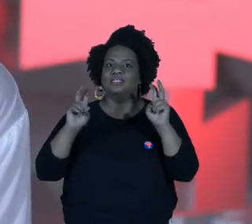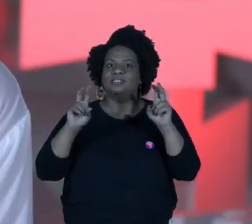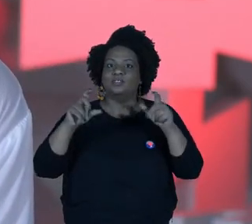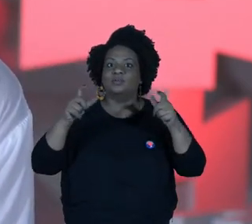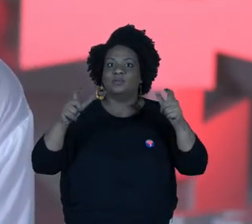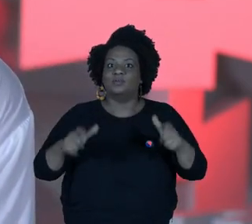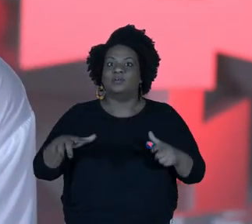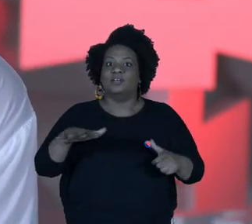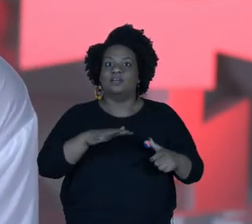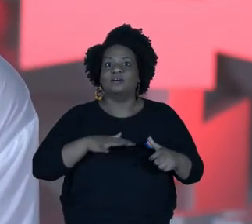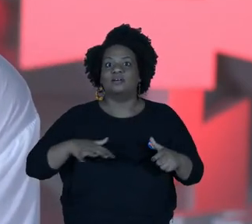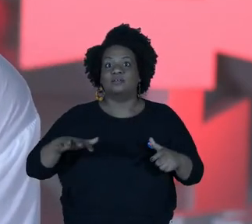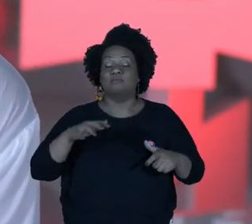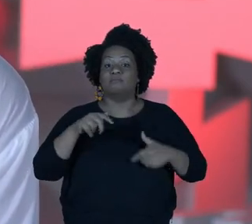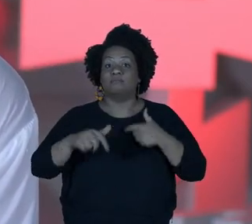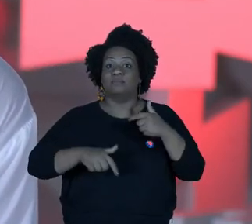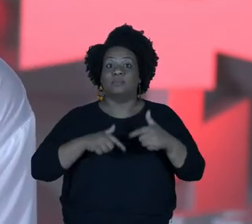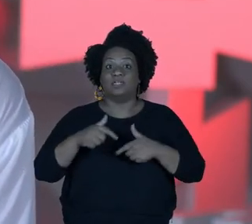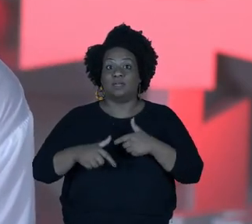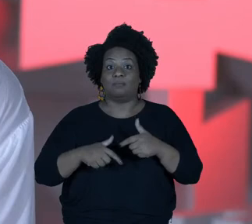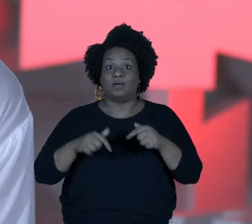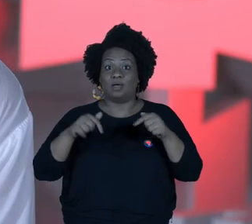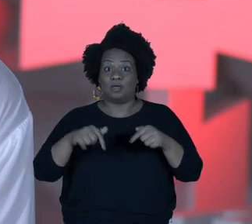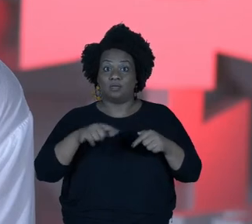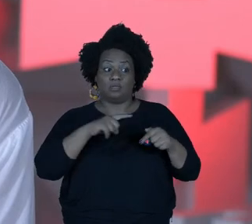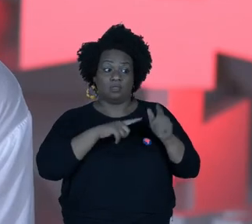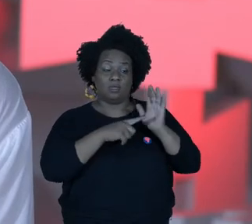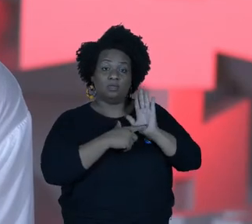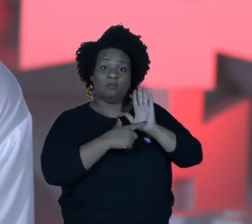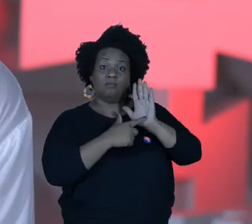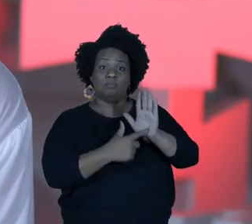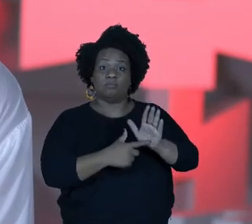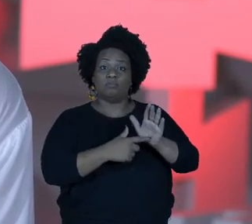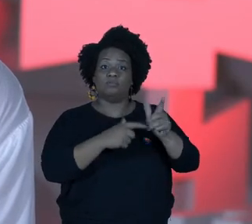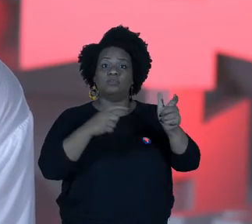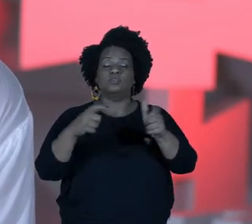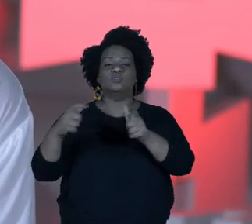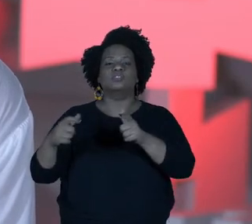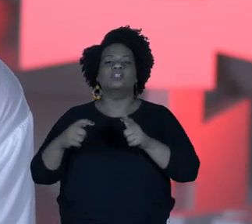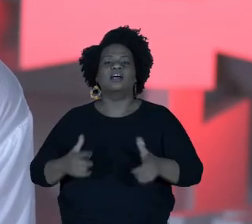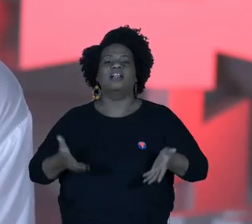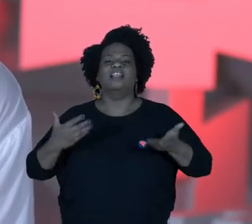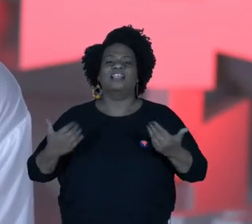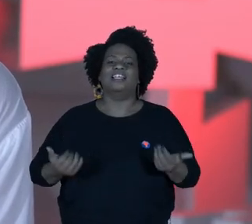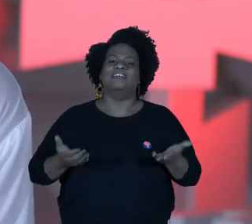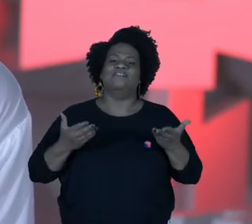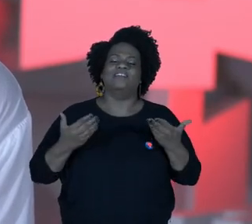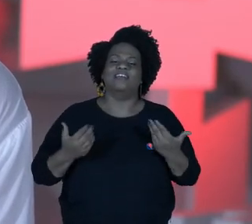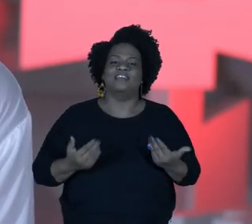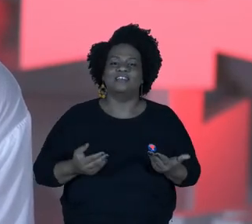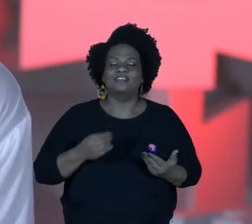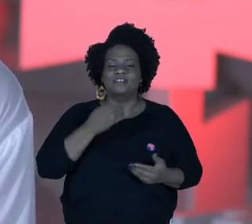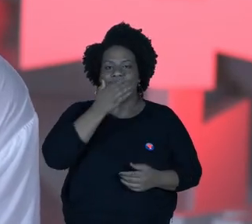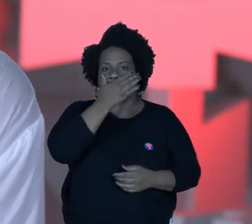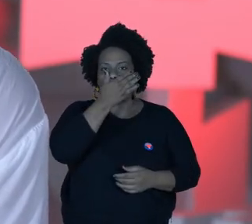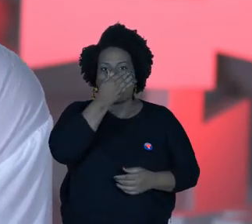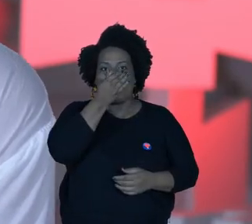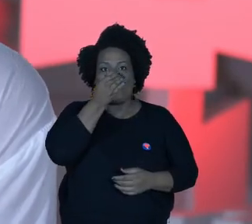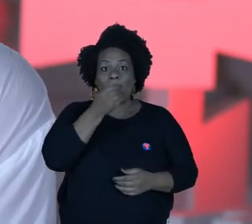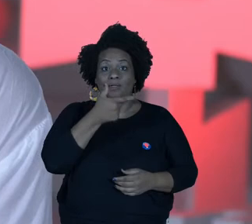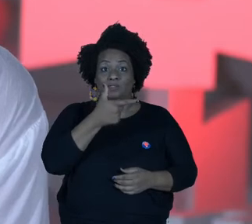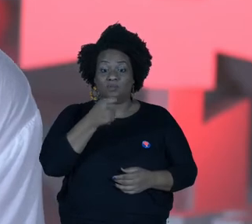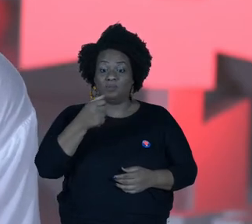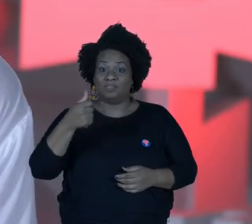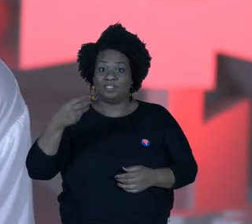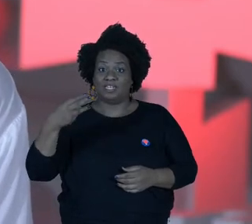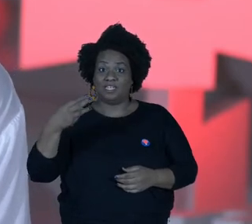trabalho. E aqui é uma exposição chamada Insustentável Leveza. Foi realizada em 2013 na Caixa Cultural de